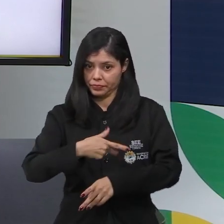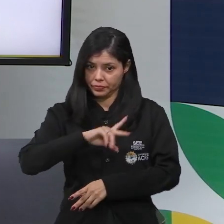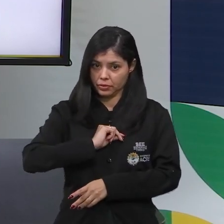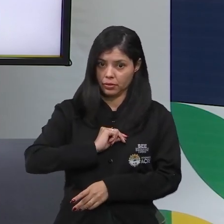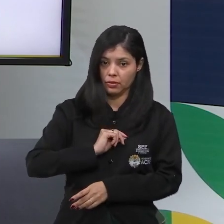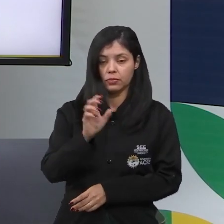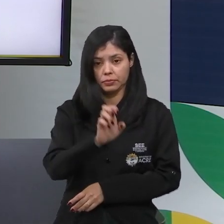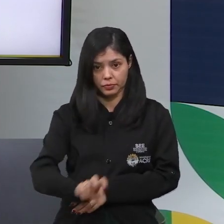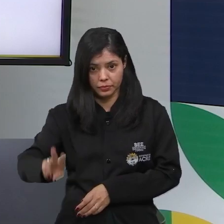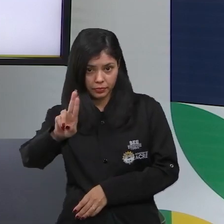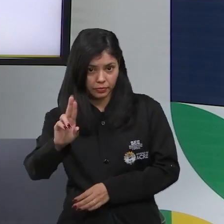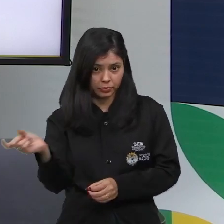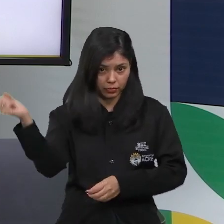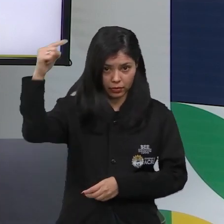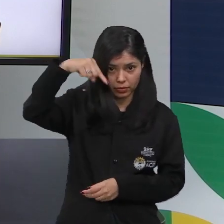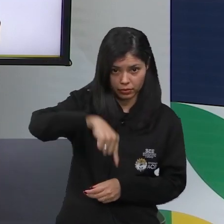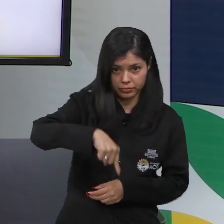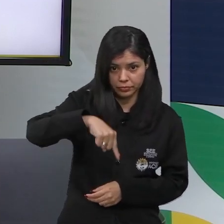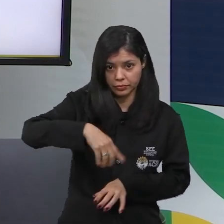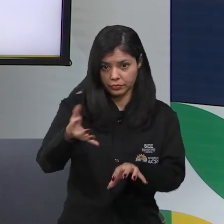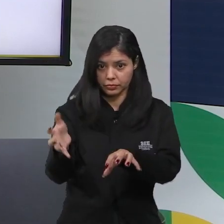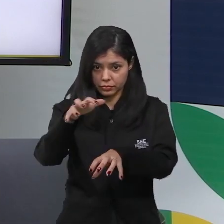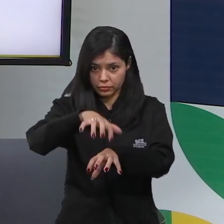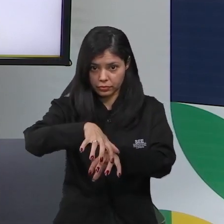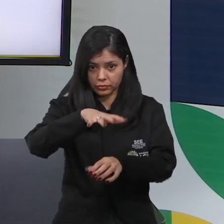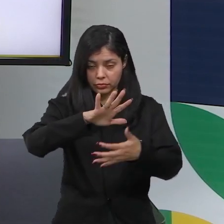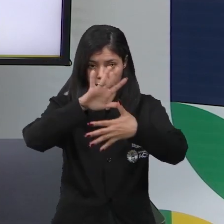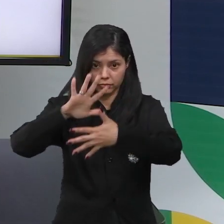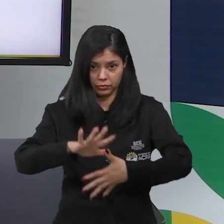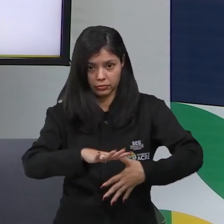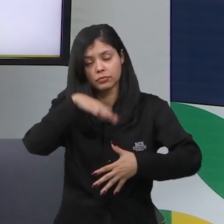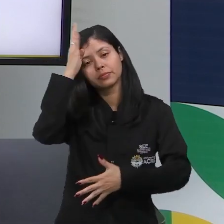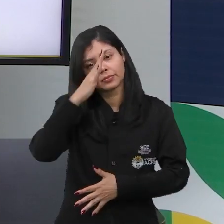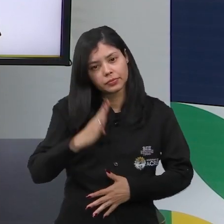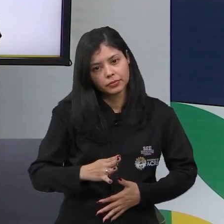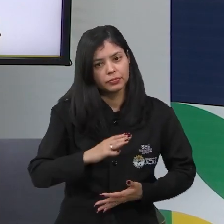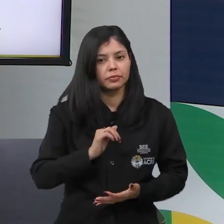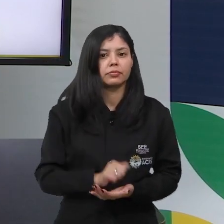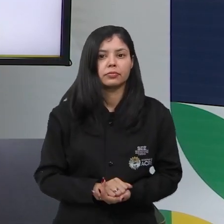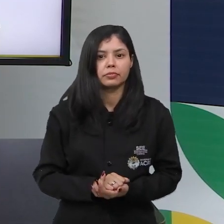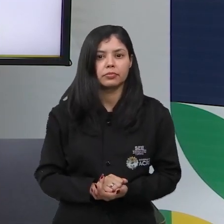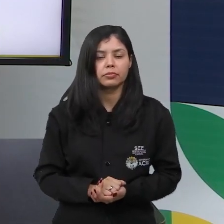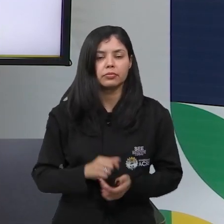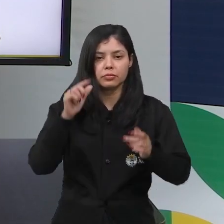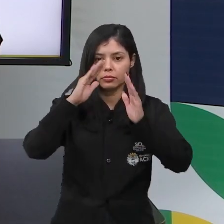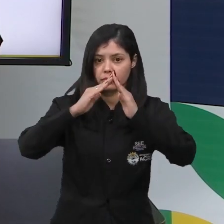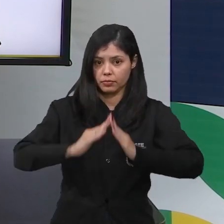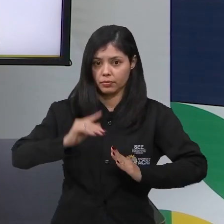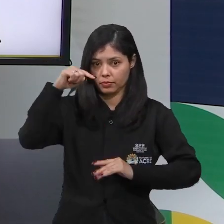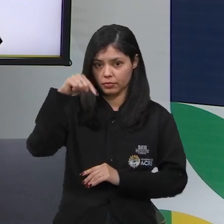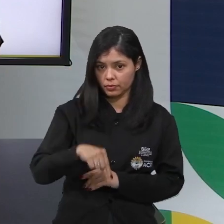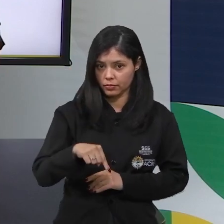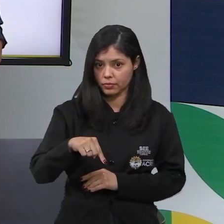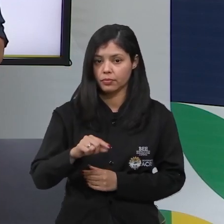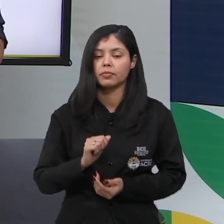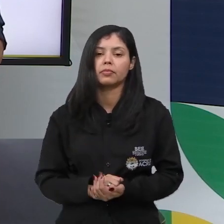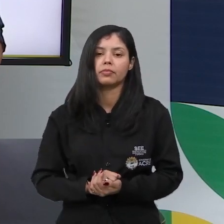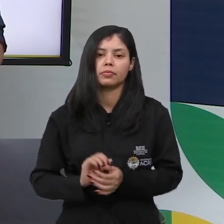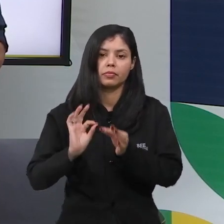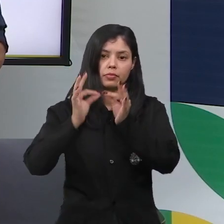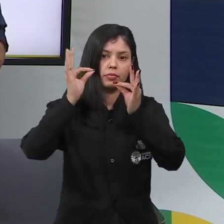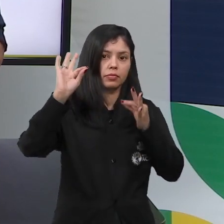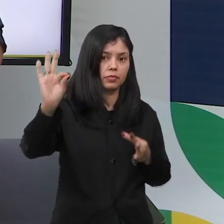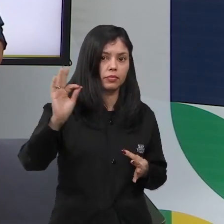que o europeu venha para a colônia, venha para a América, venha para o Brasil, se estabeleça aqui, ficando longe